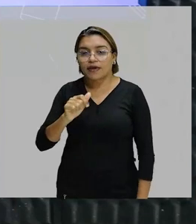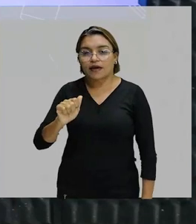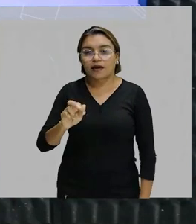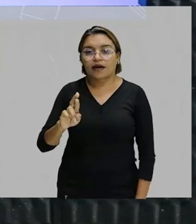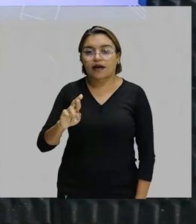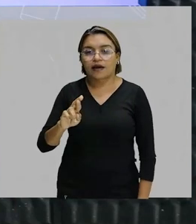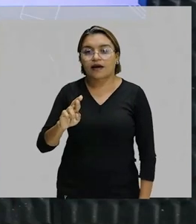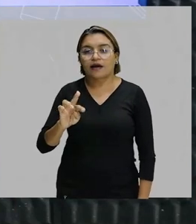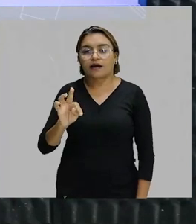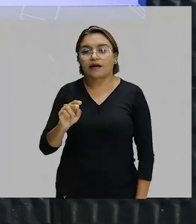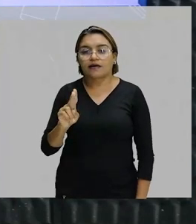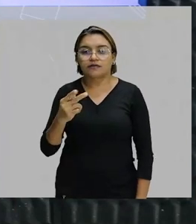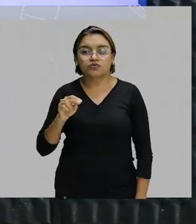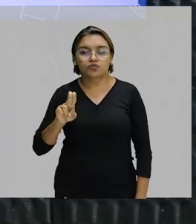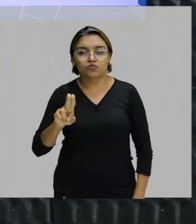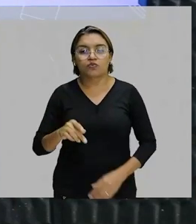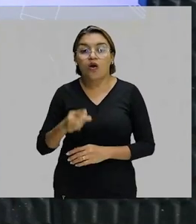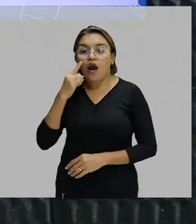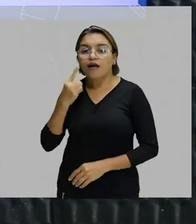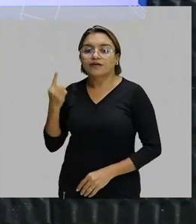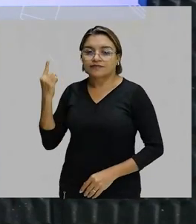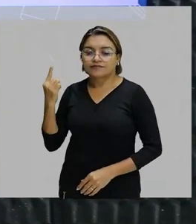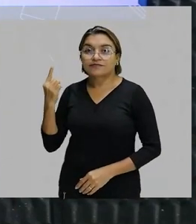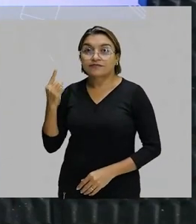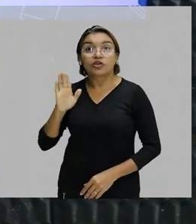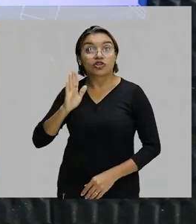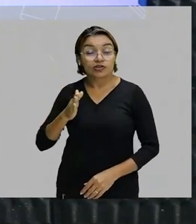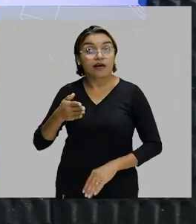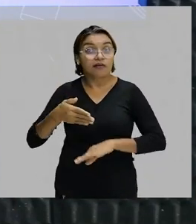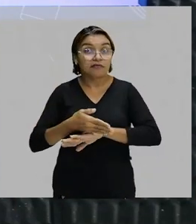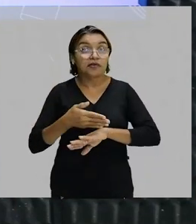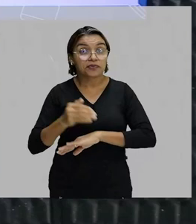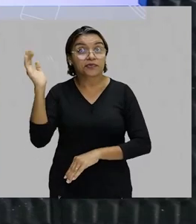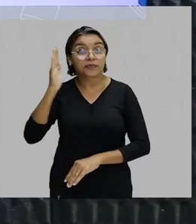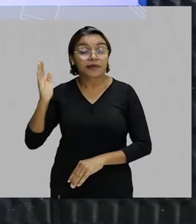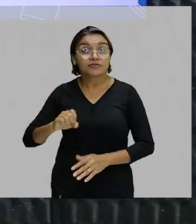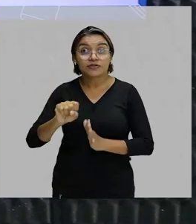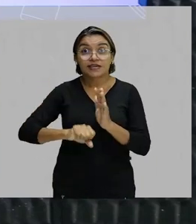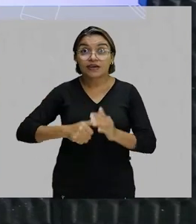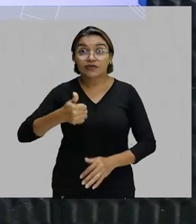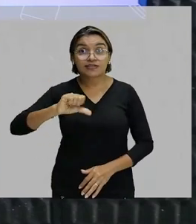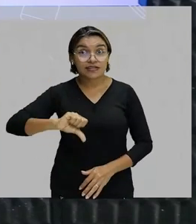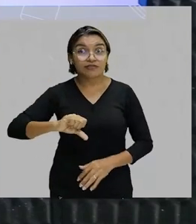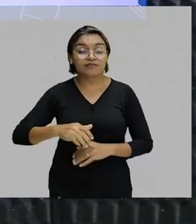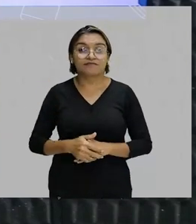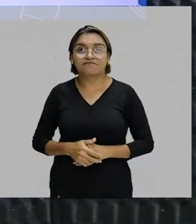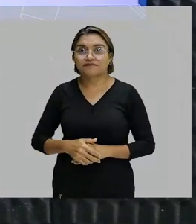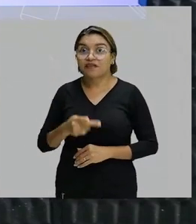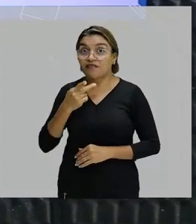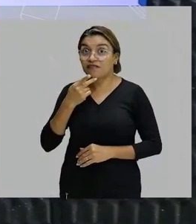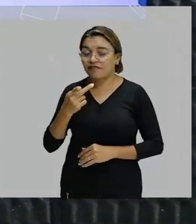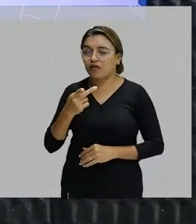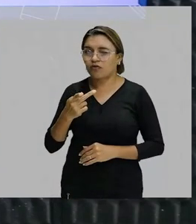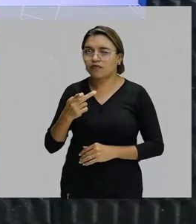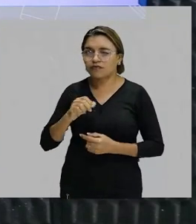gubin inclusive passou um tempo aqui no Brasil no século XIX eu já vou te dizer o que que ele falou do Brasil